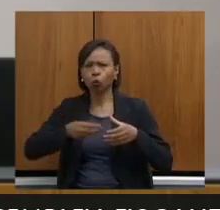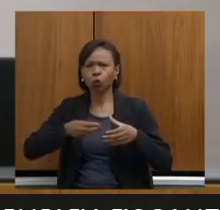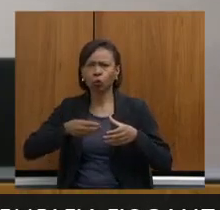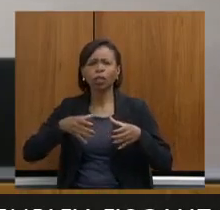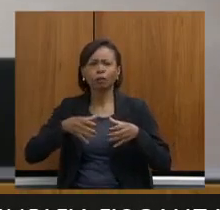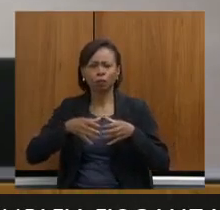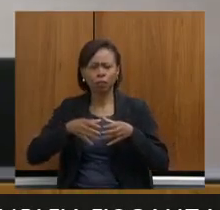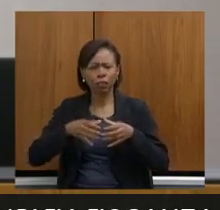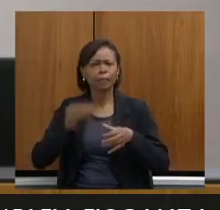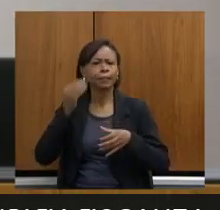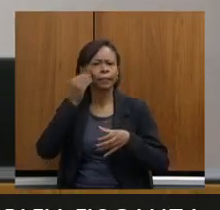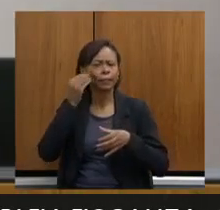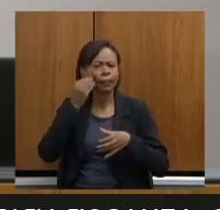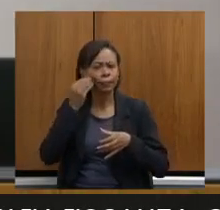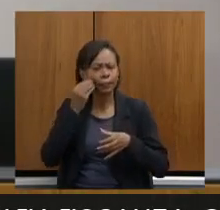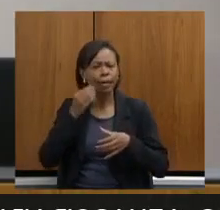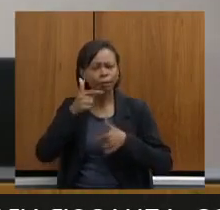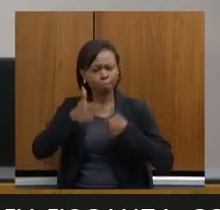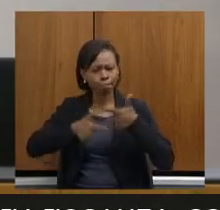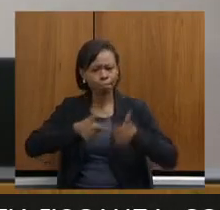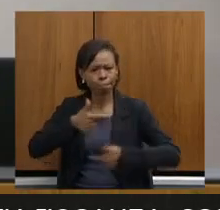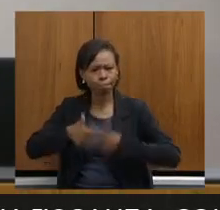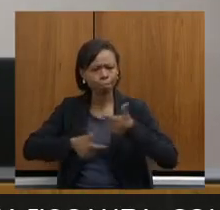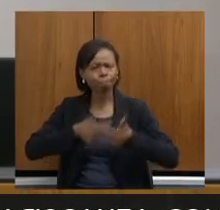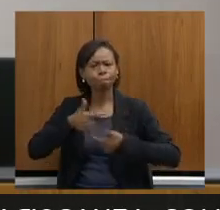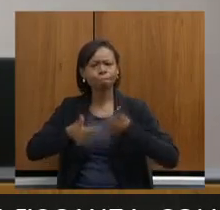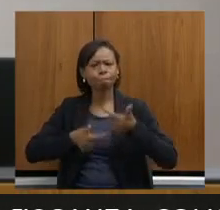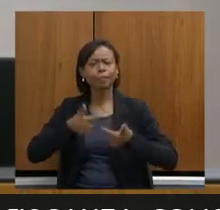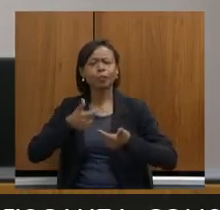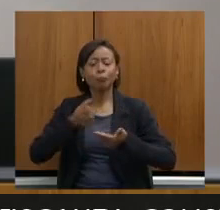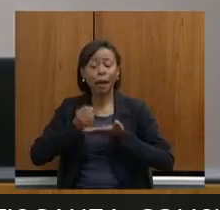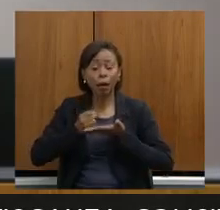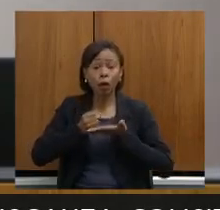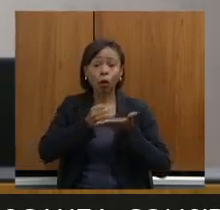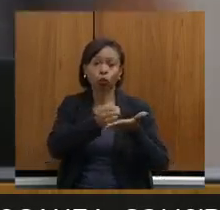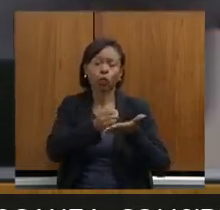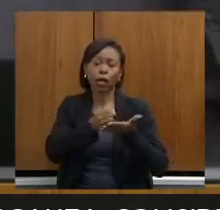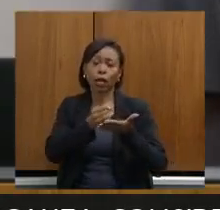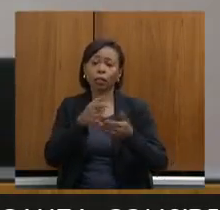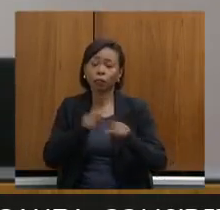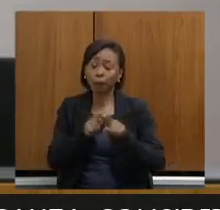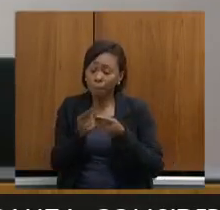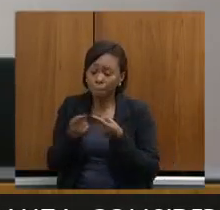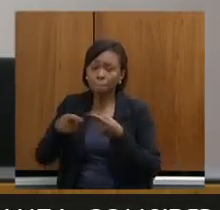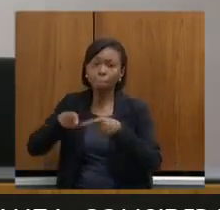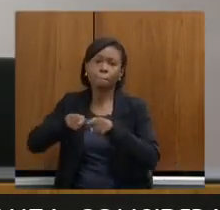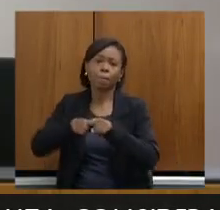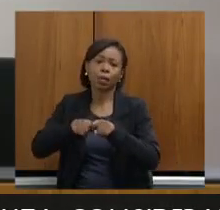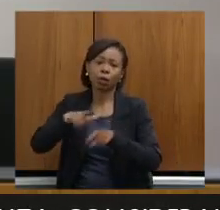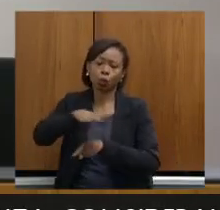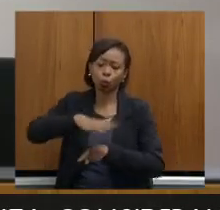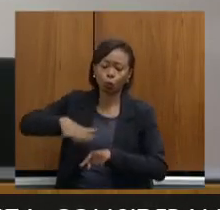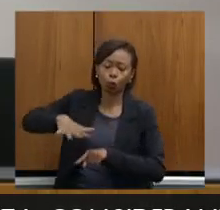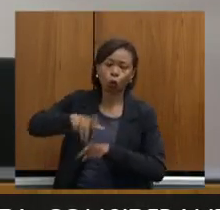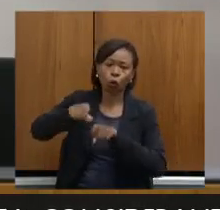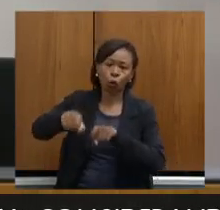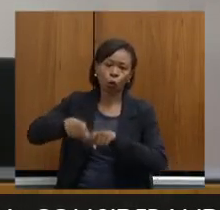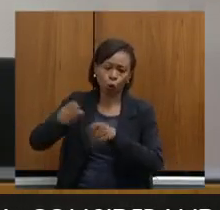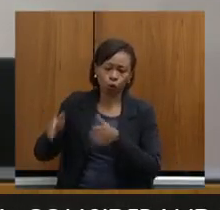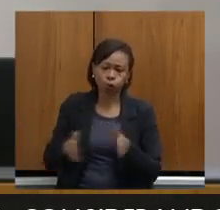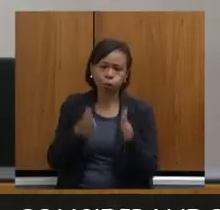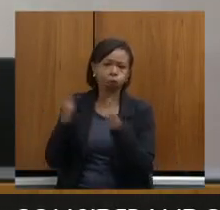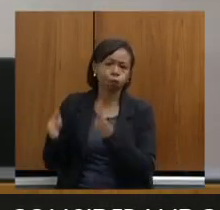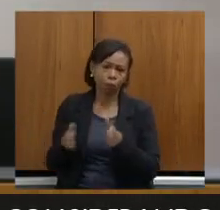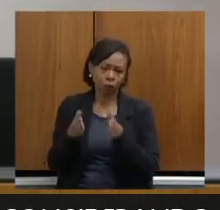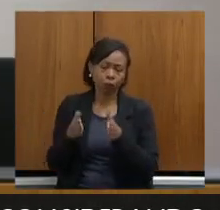tem procurado desenvolver um trabalho de ajuda de parceria com setor produtivo tivemos